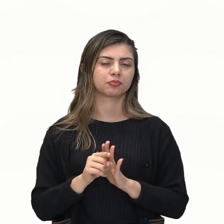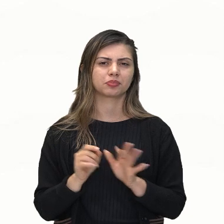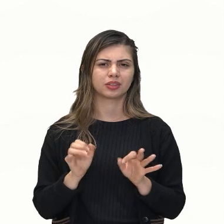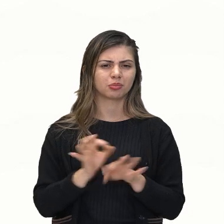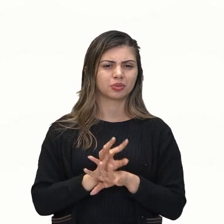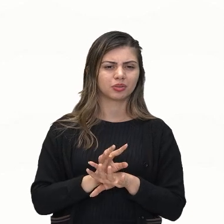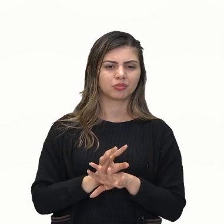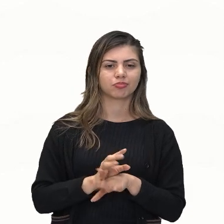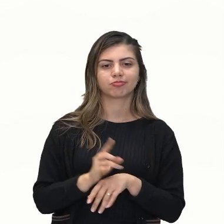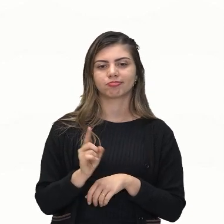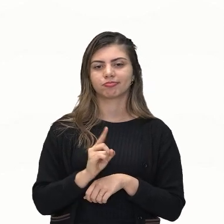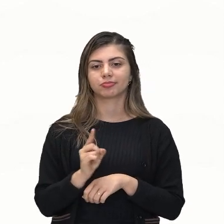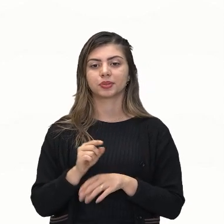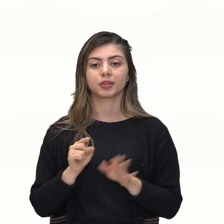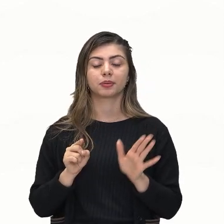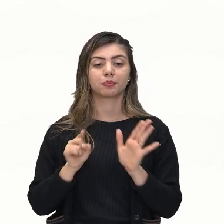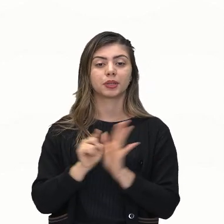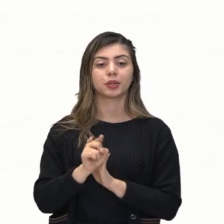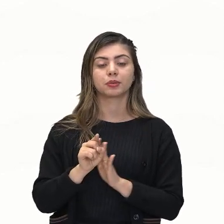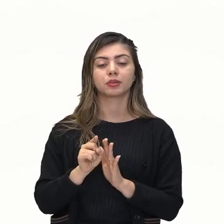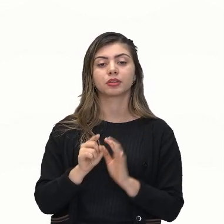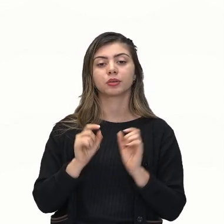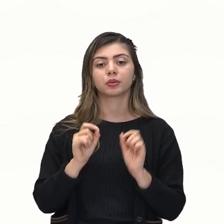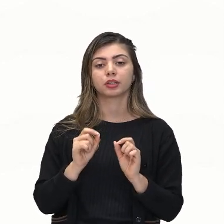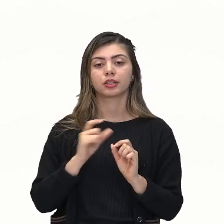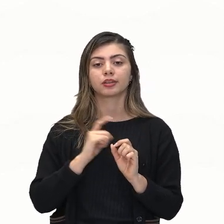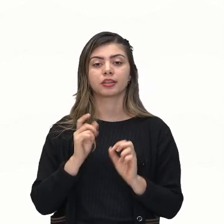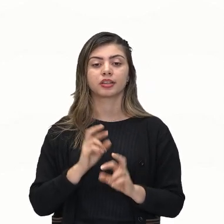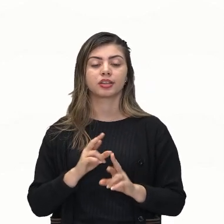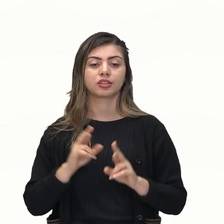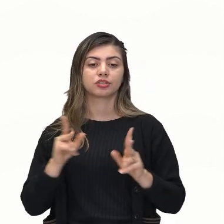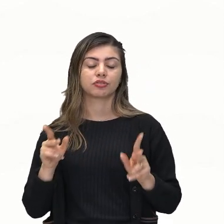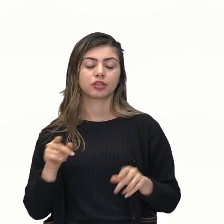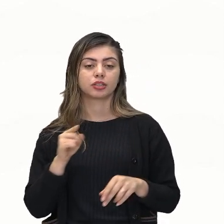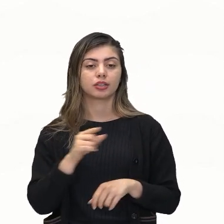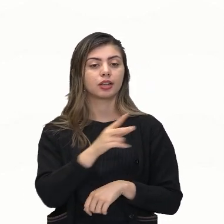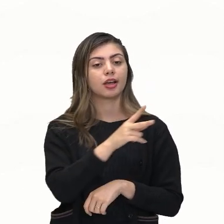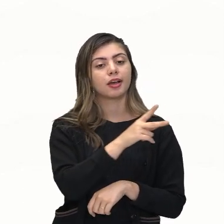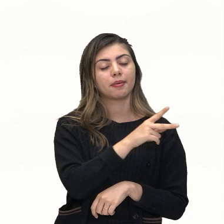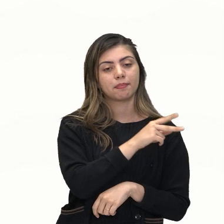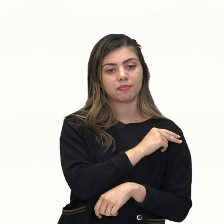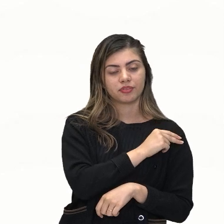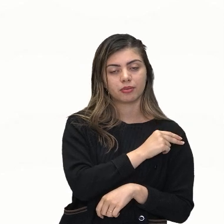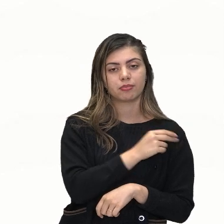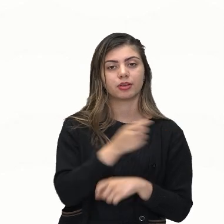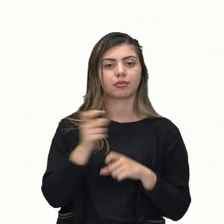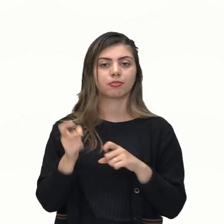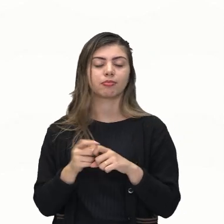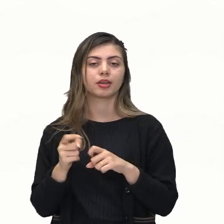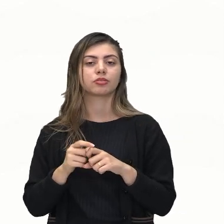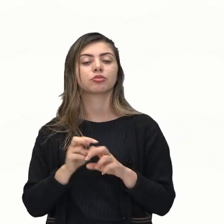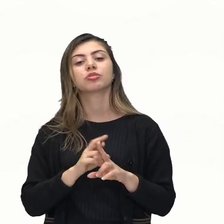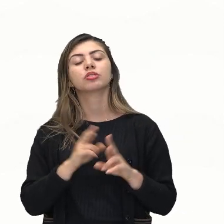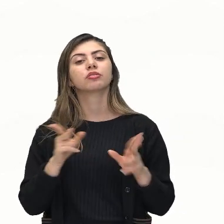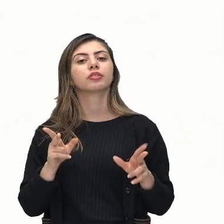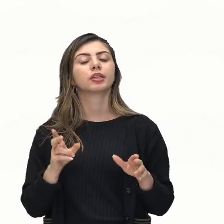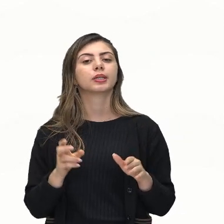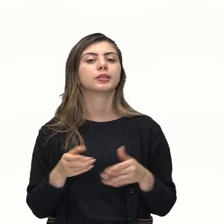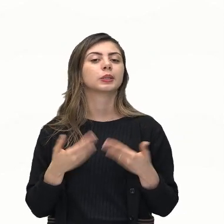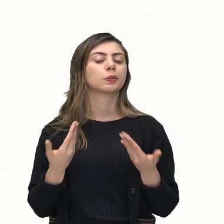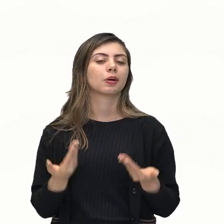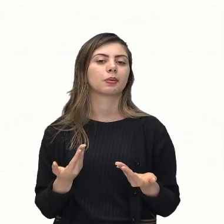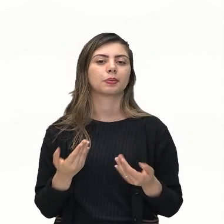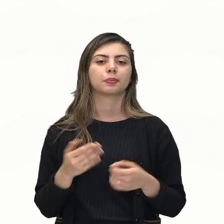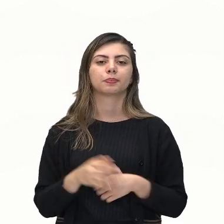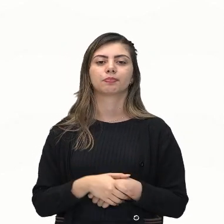A questão quer saber qual a diferença entre o número de enfermeiros e o número de médicos. Aqui em cima comigo,